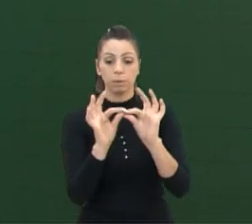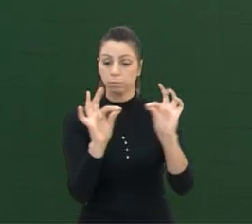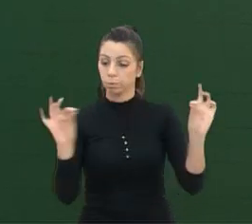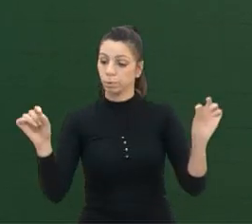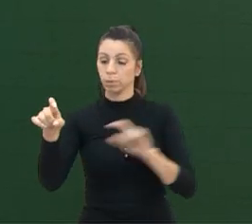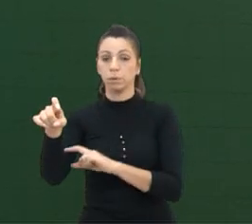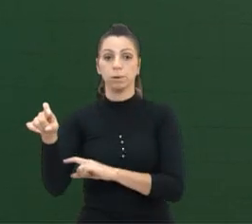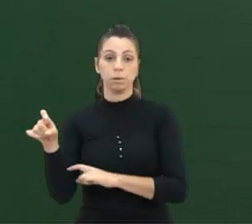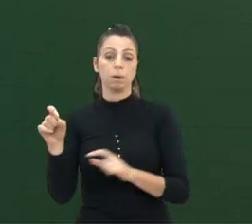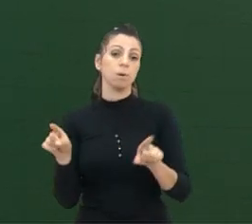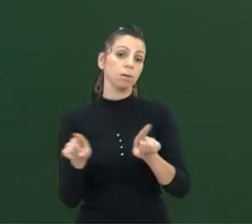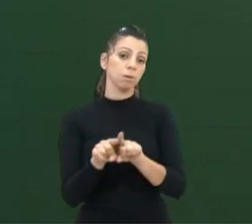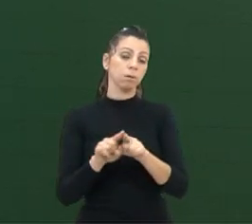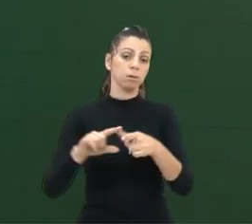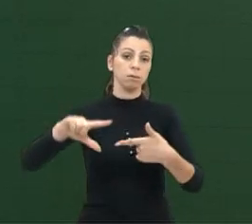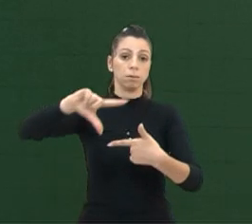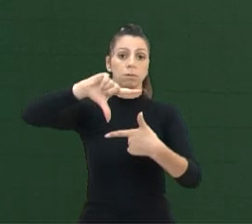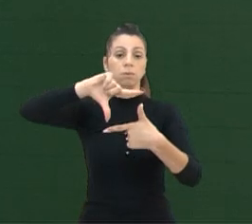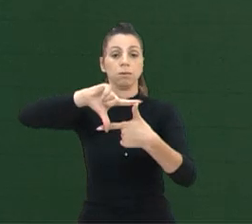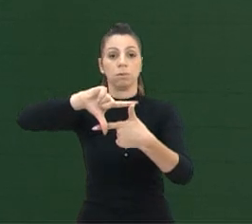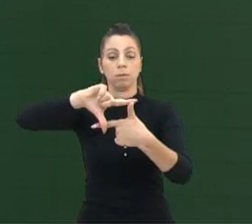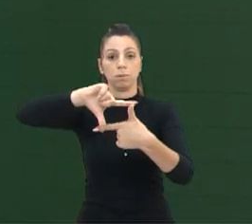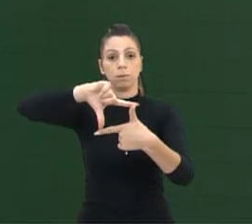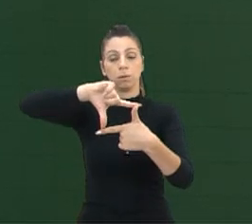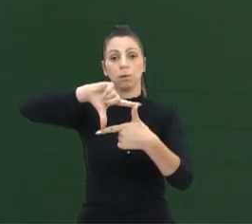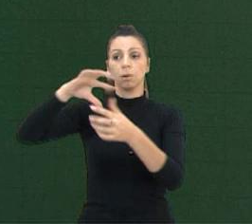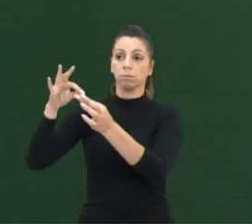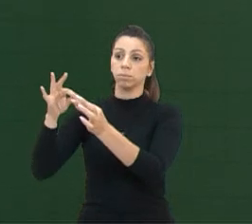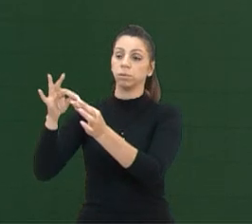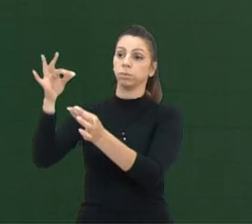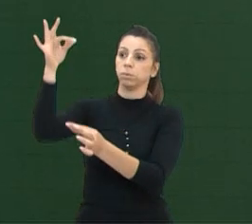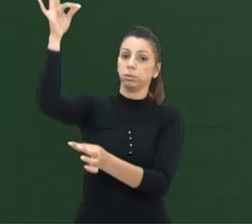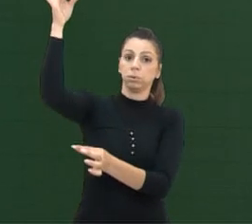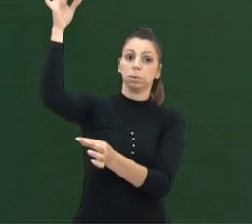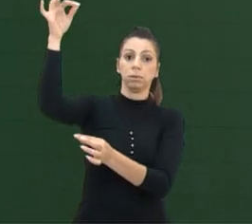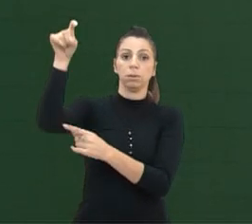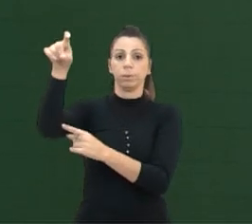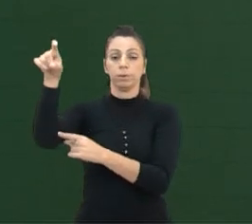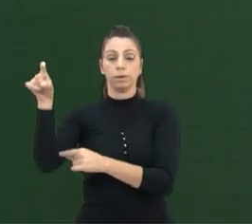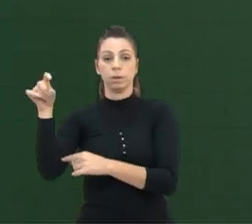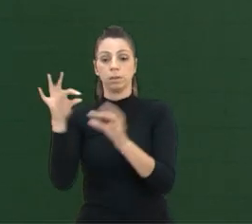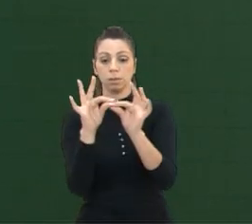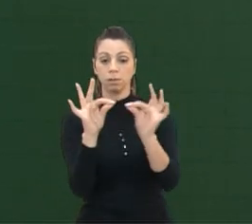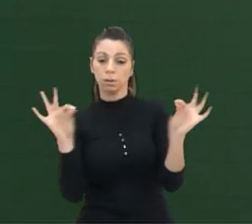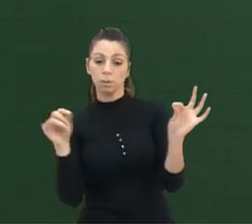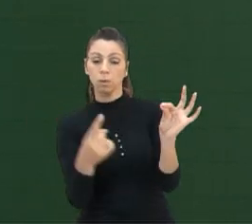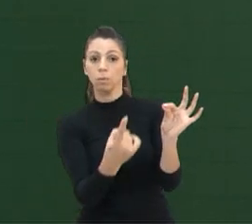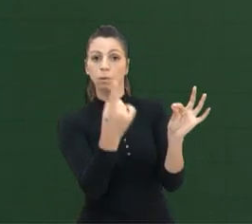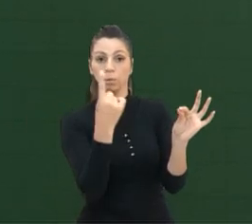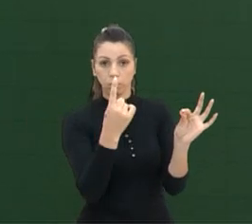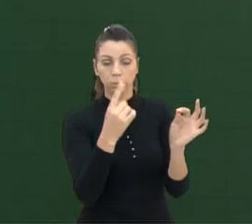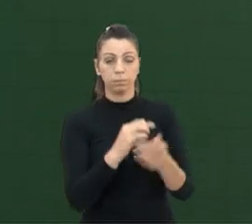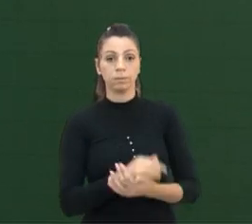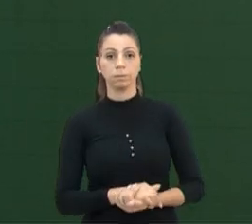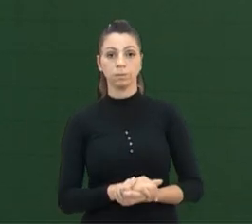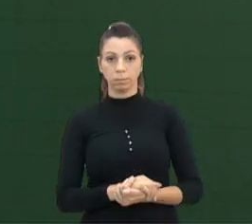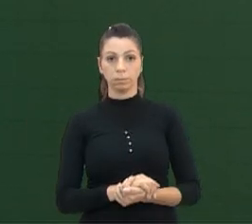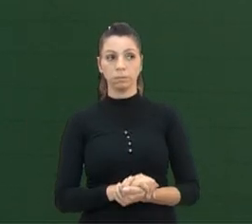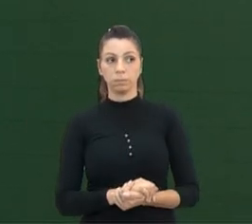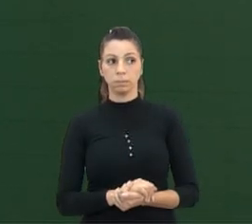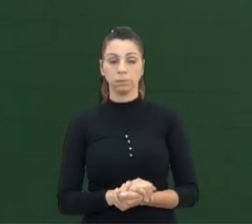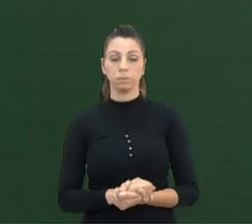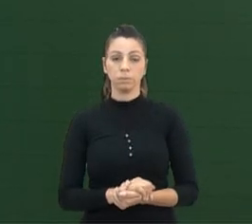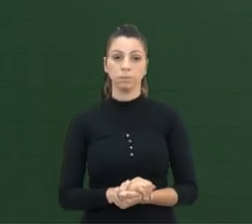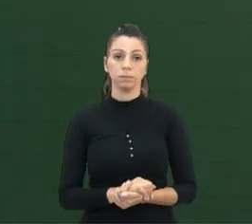de um retângulo de comprimento 1 e largura x. Tá? Então, eu vou trabalhar com essas duas ideias.